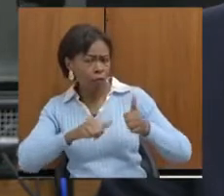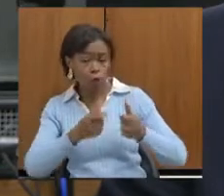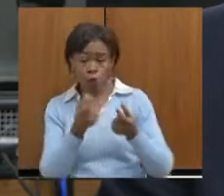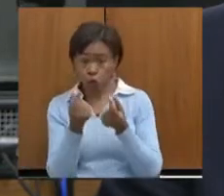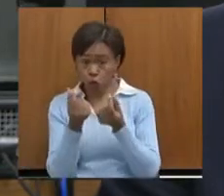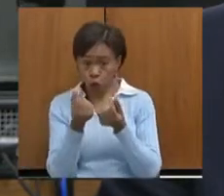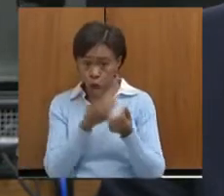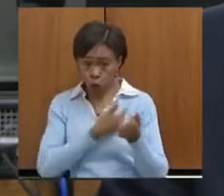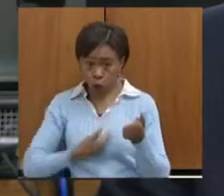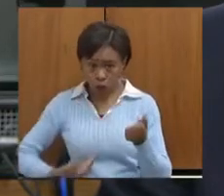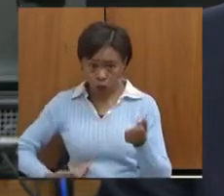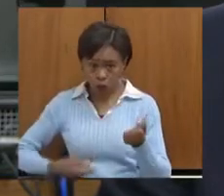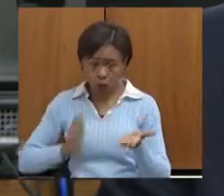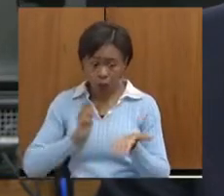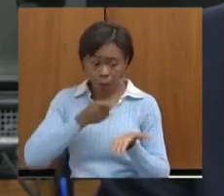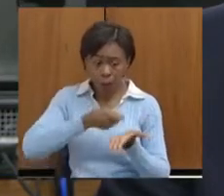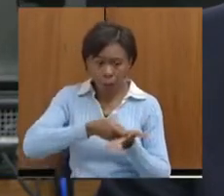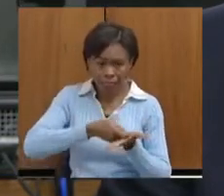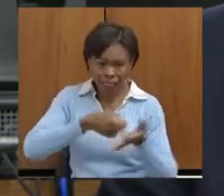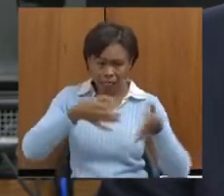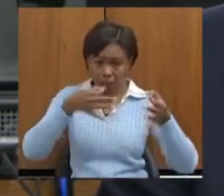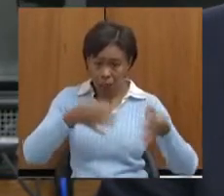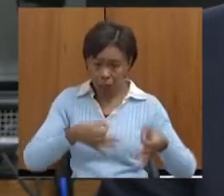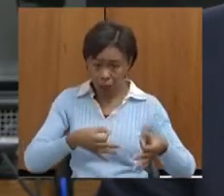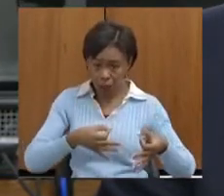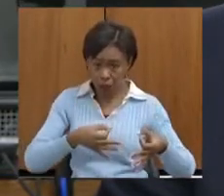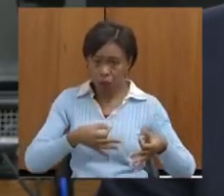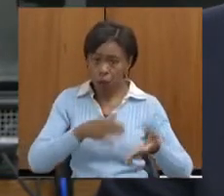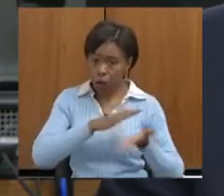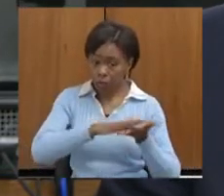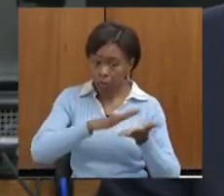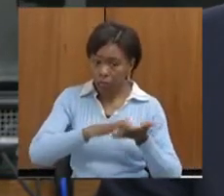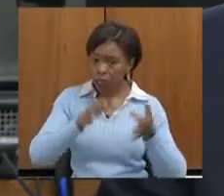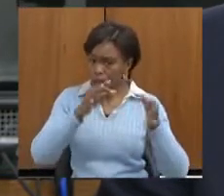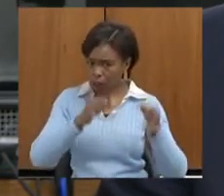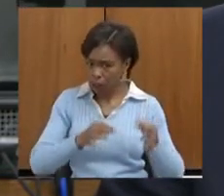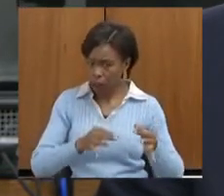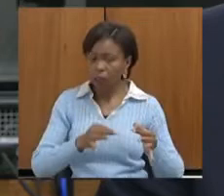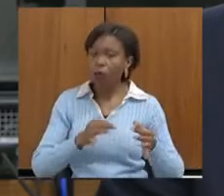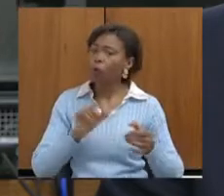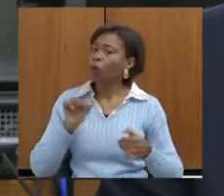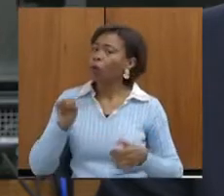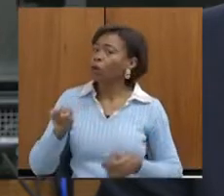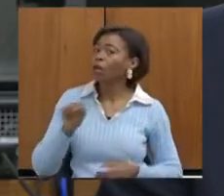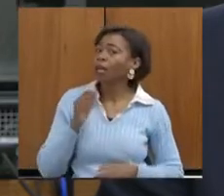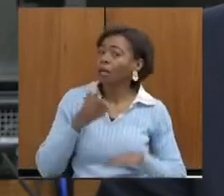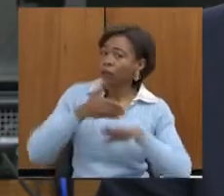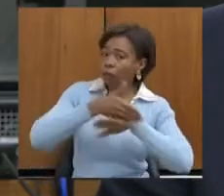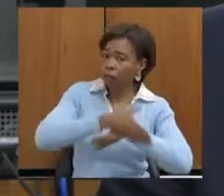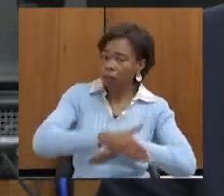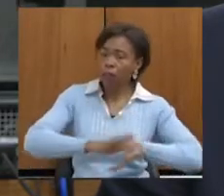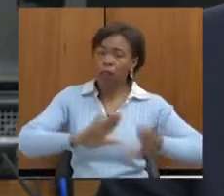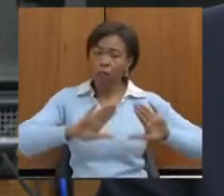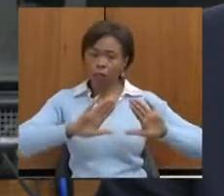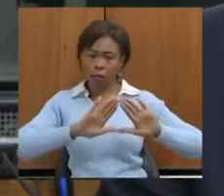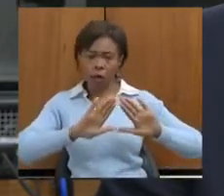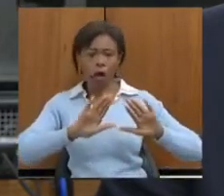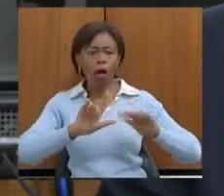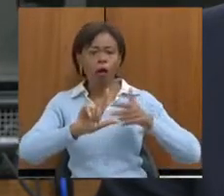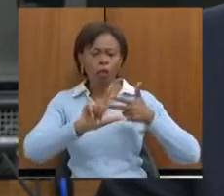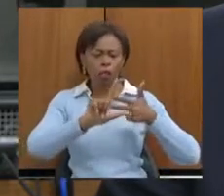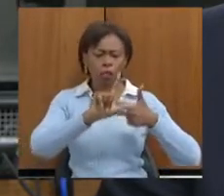de forma adequada e o significa e ao legislativo e a campo e não apenas